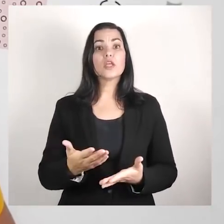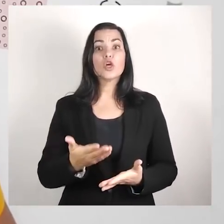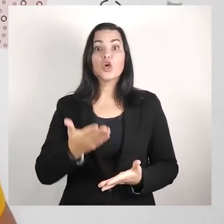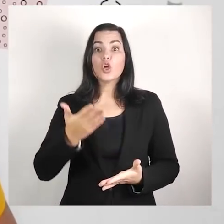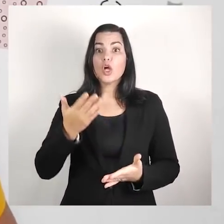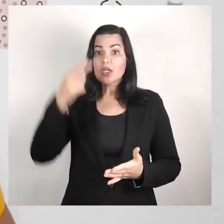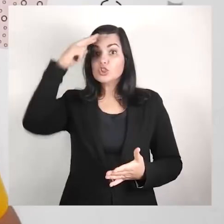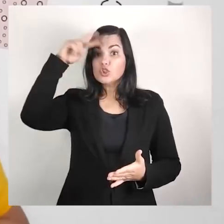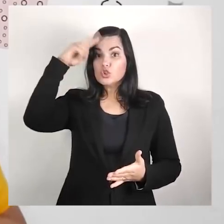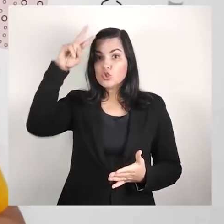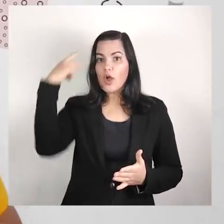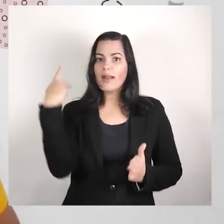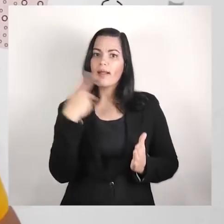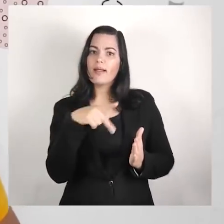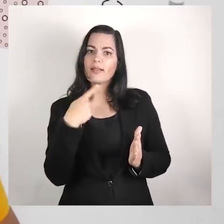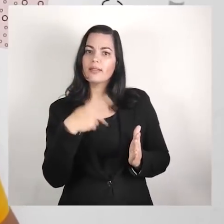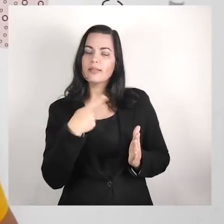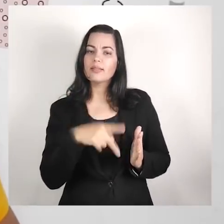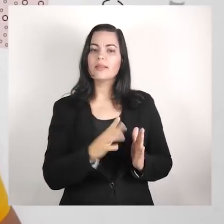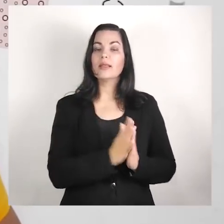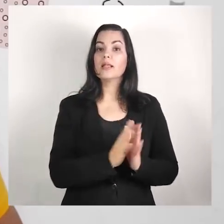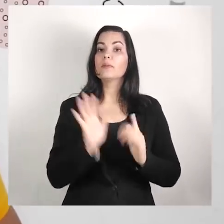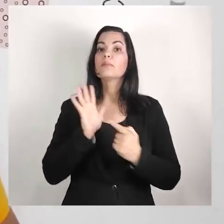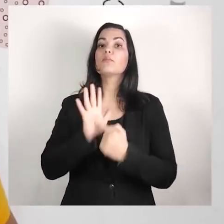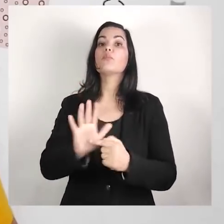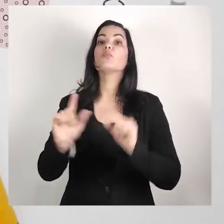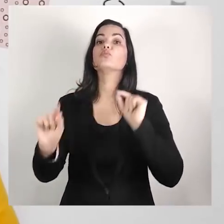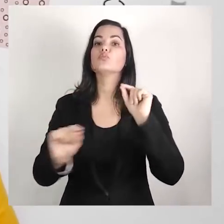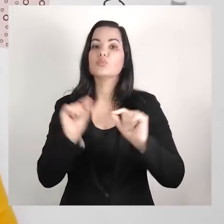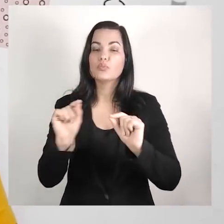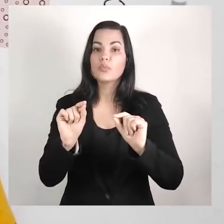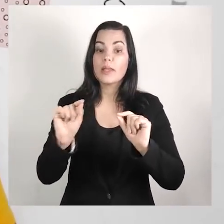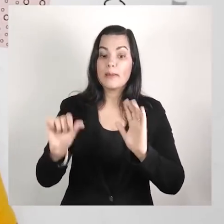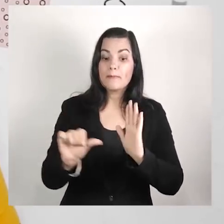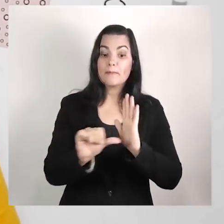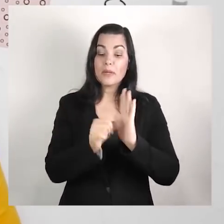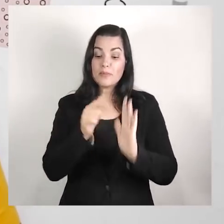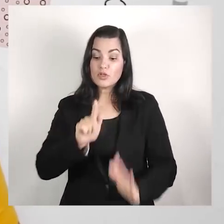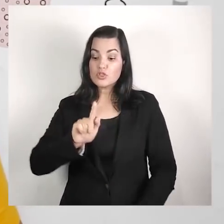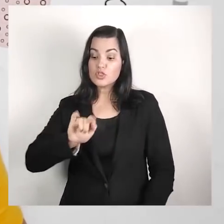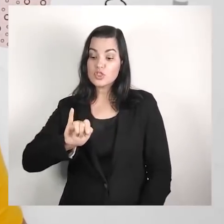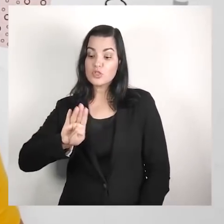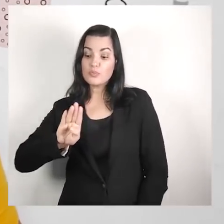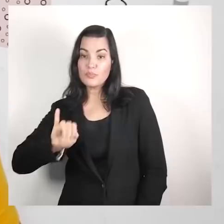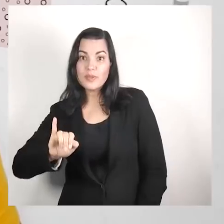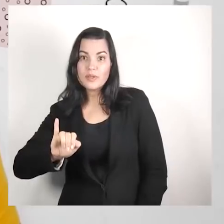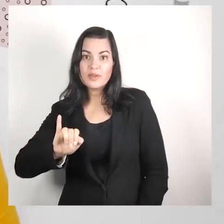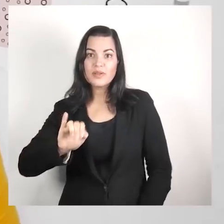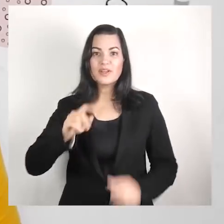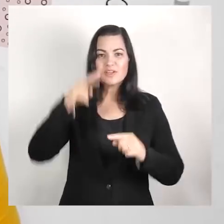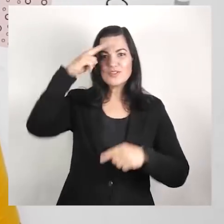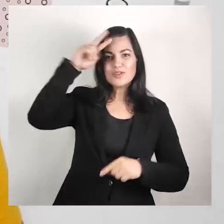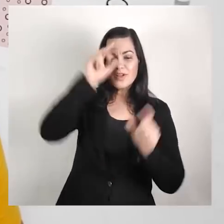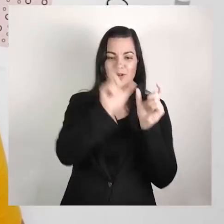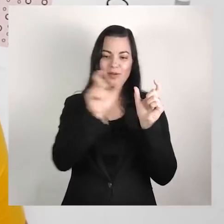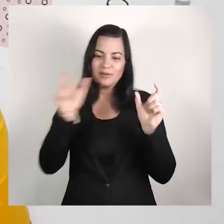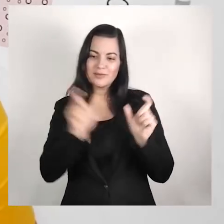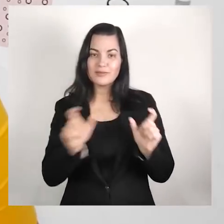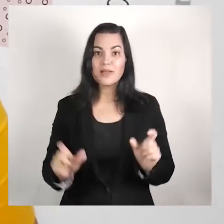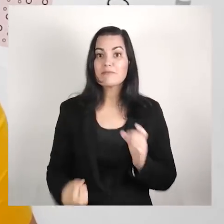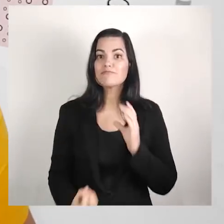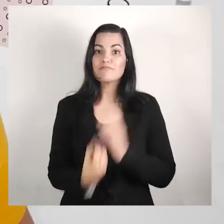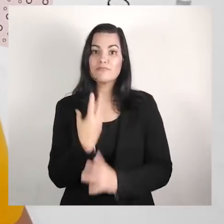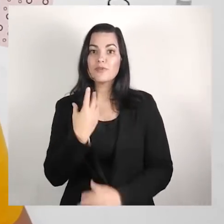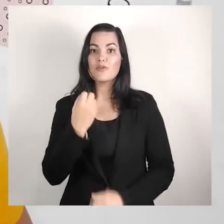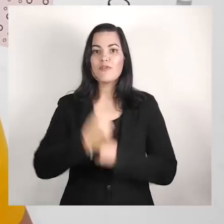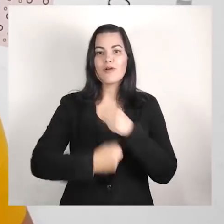também. O registro mostra que o primeiro gibi, a primeira história em quadrinho,